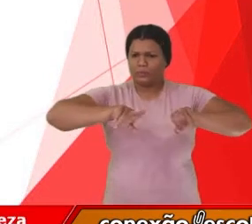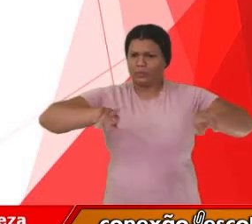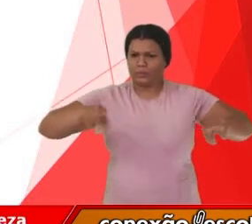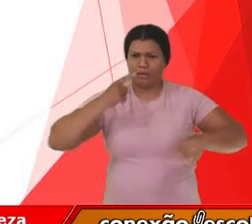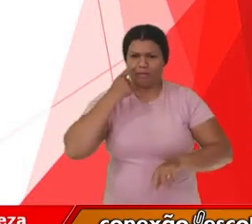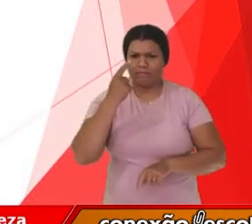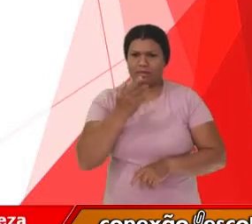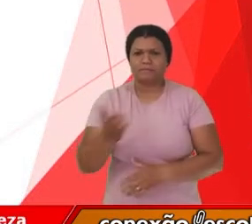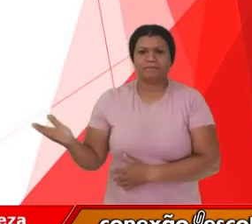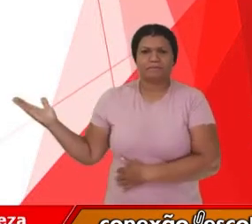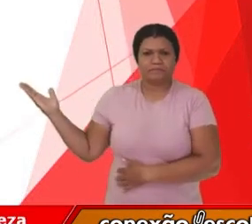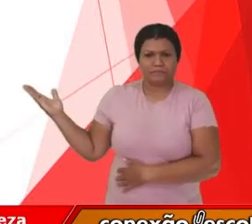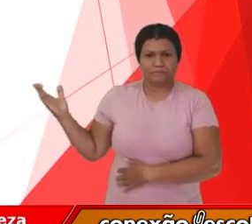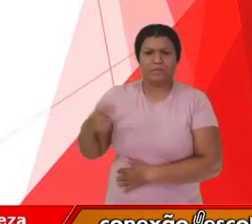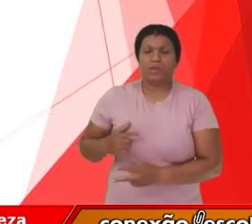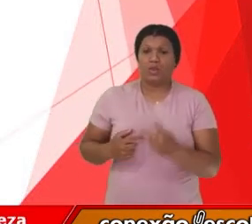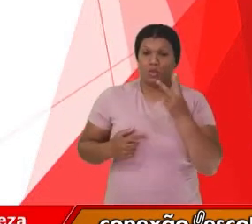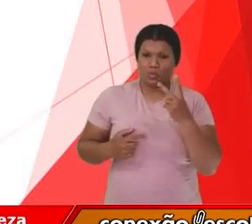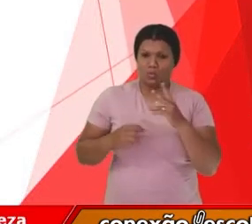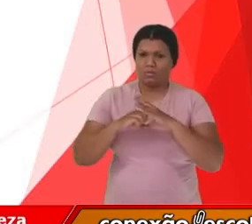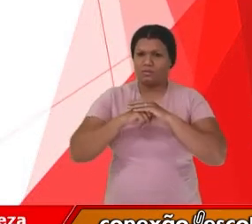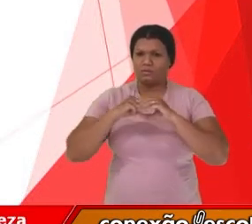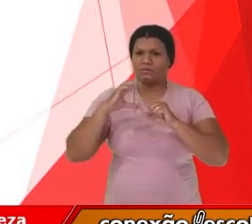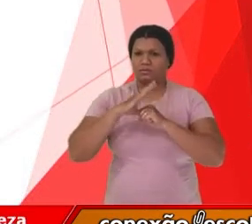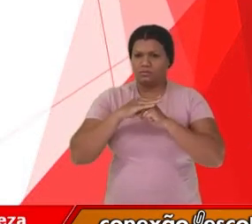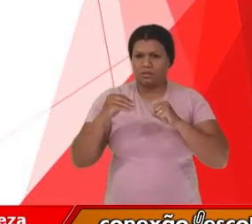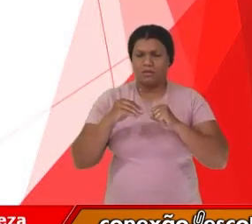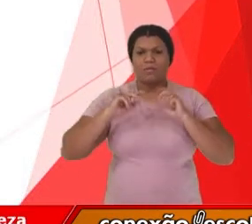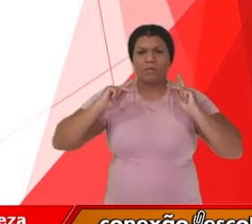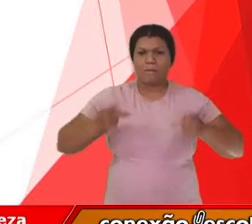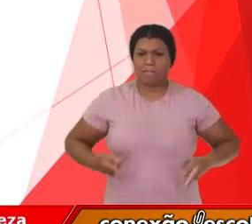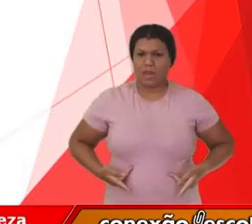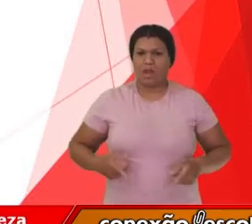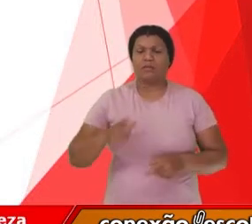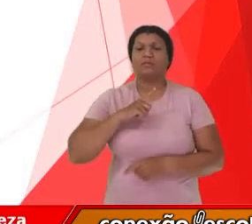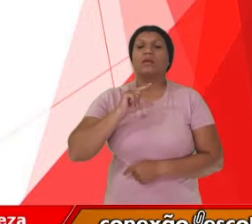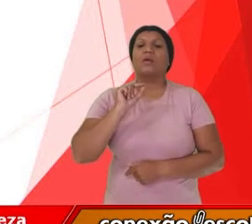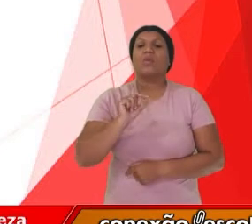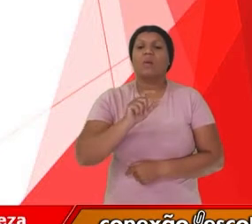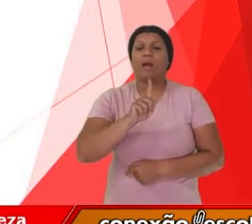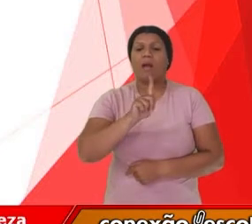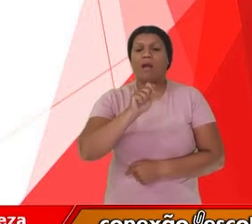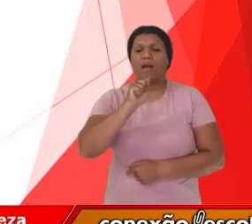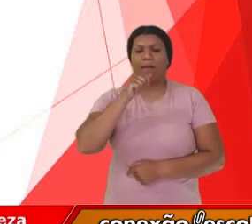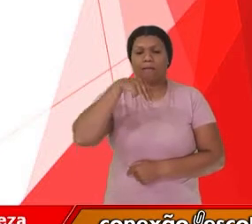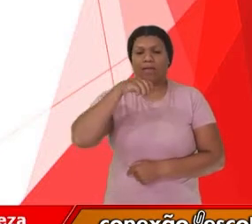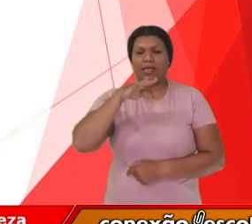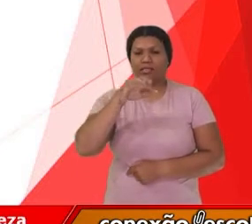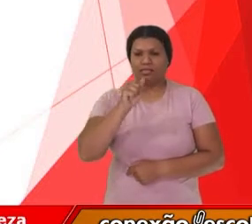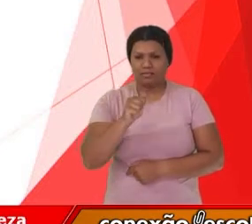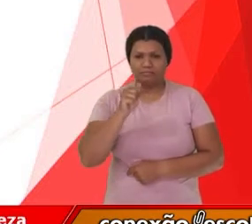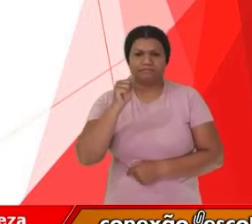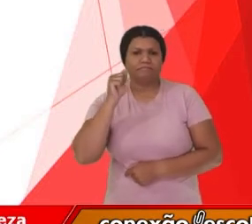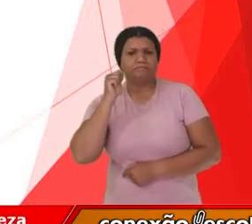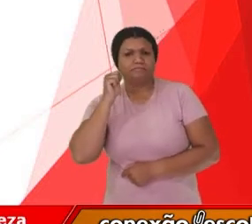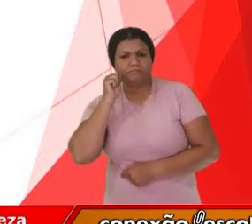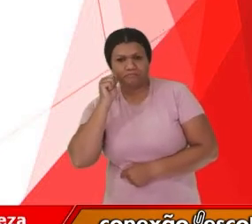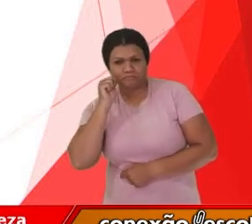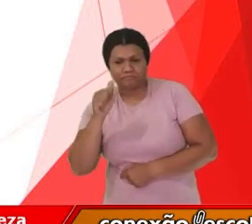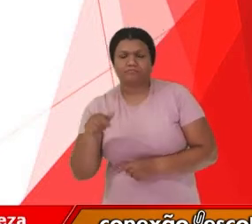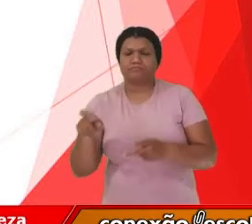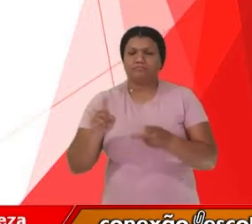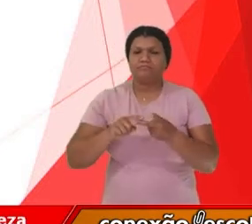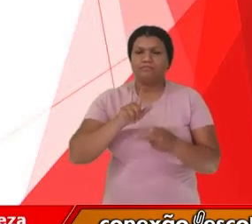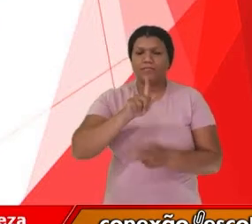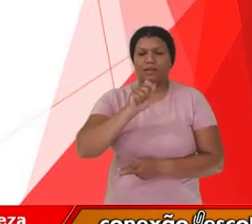de duas células humanas. Temos o gameta feminino, que é chamado de ovócito, e temos o gameta